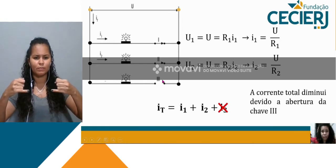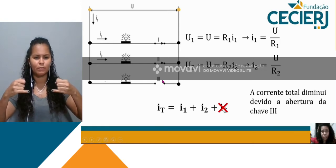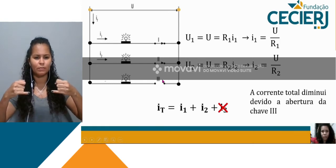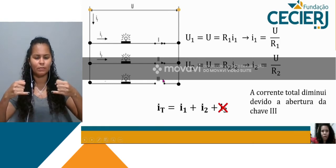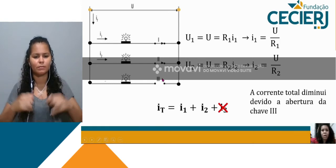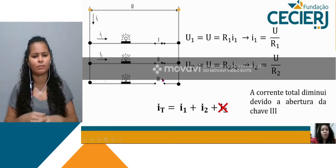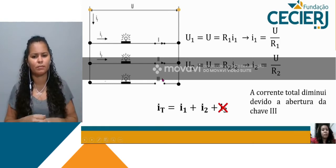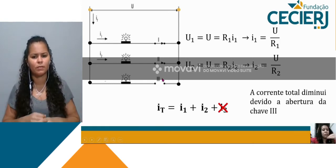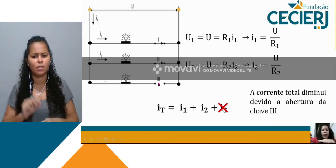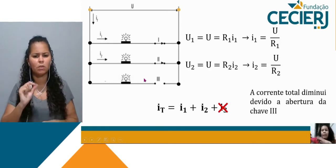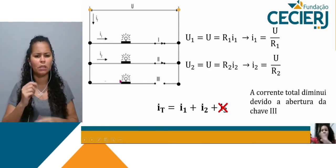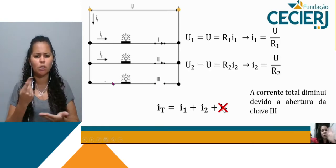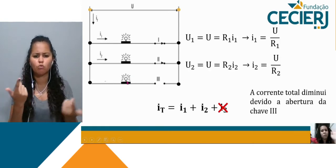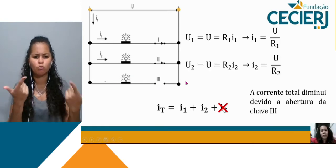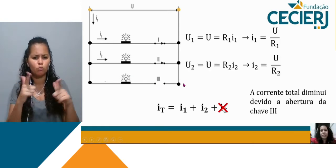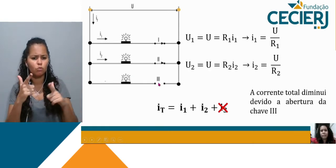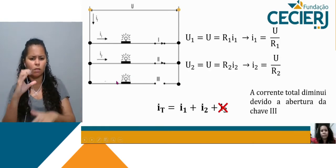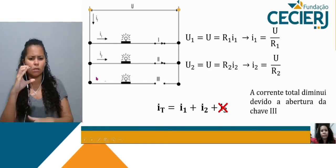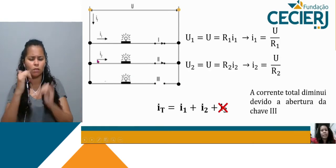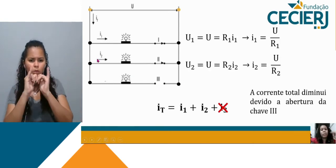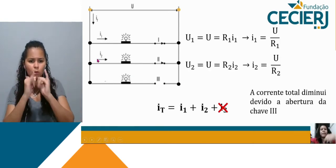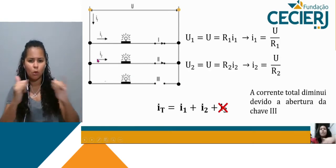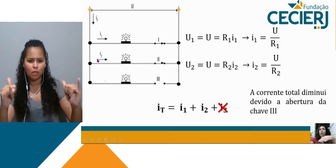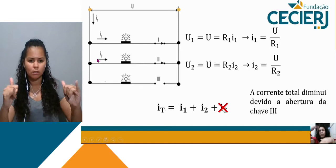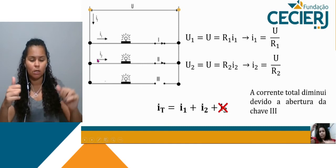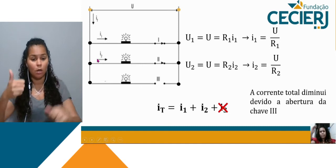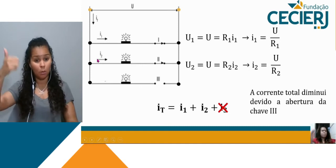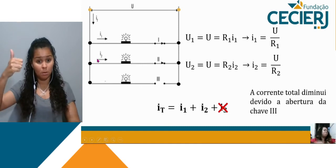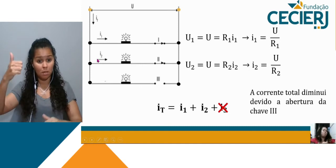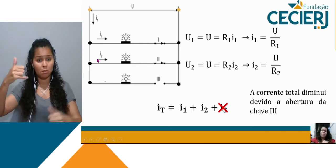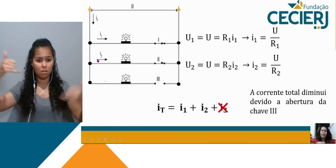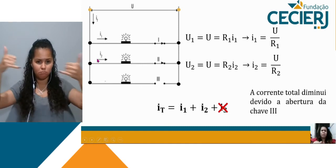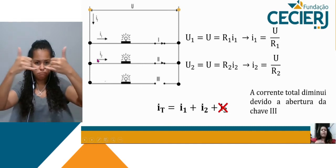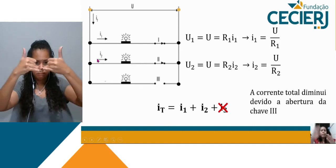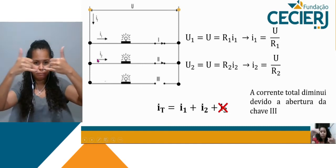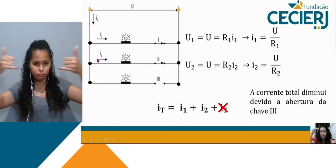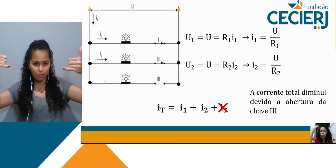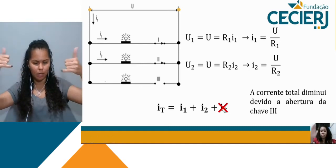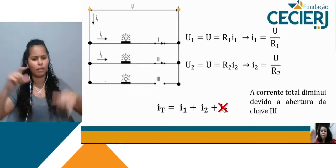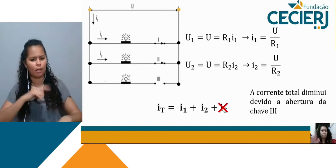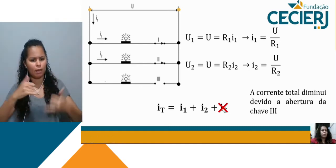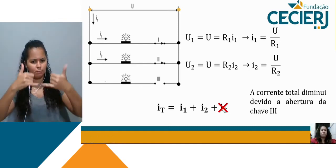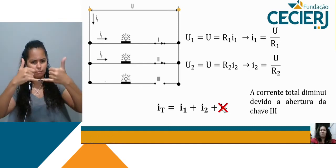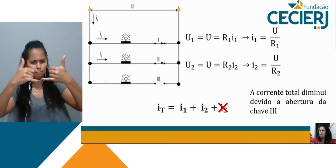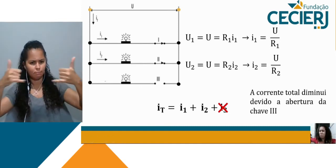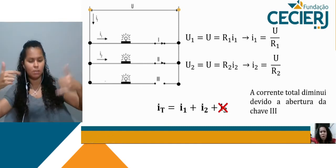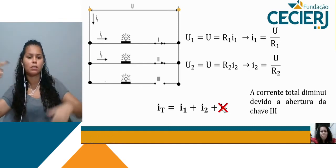terceiro interruptor, acabou a corrente ali. Tem corrente no ramo de cima? Normal. Tem corrente no outro